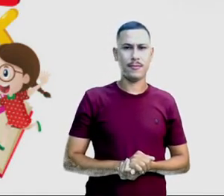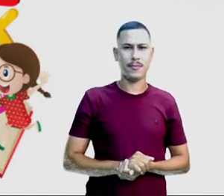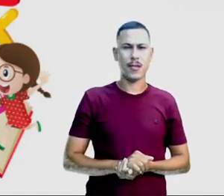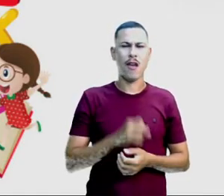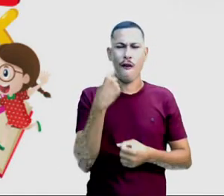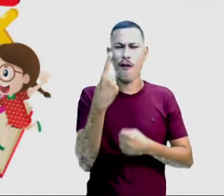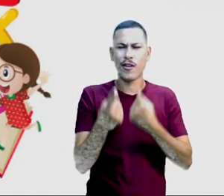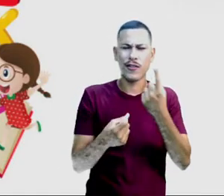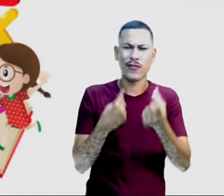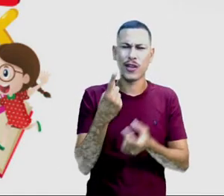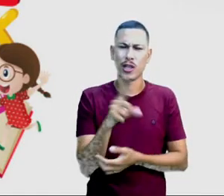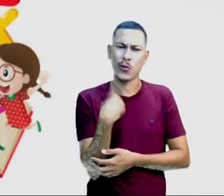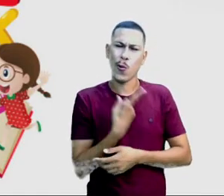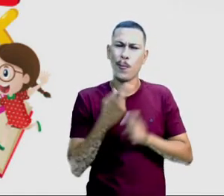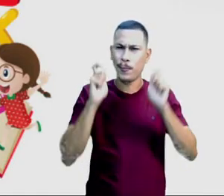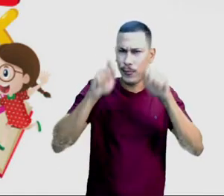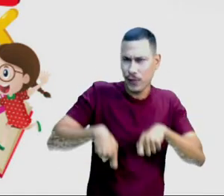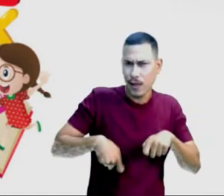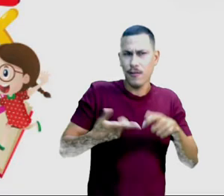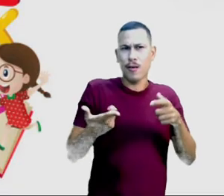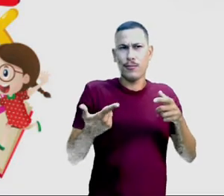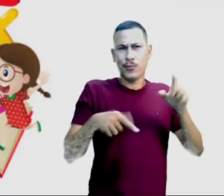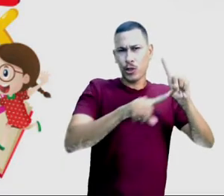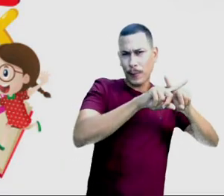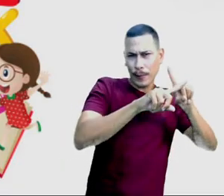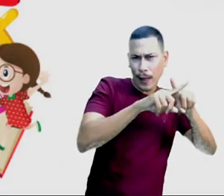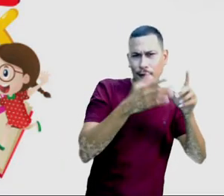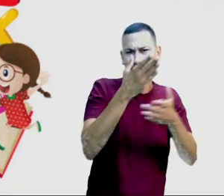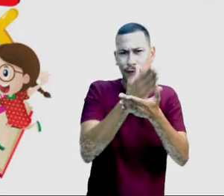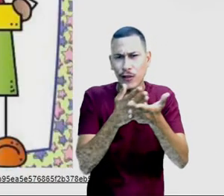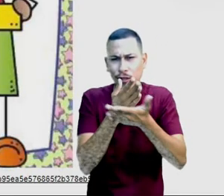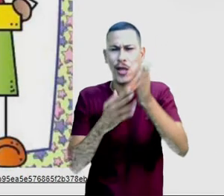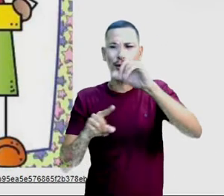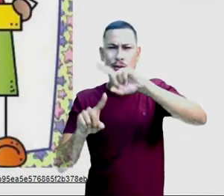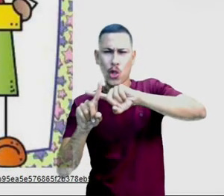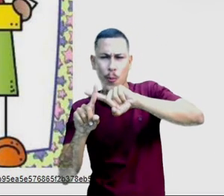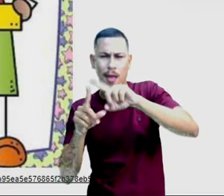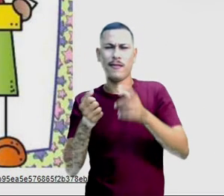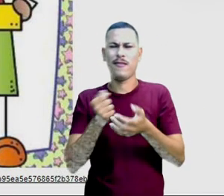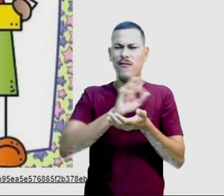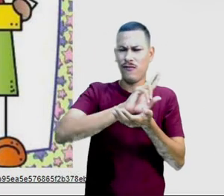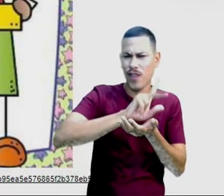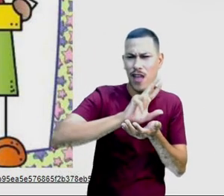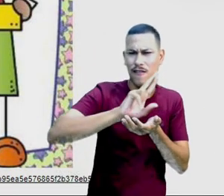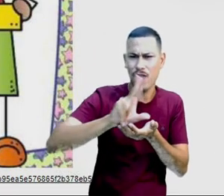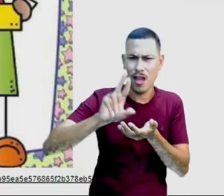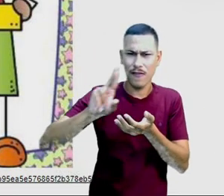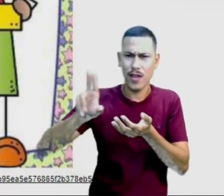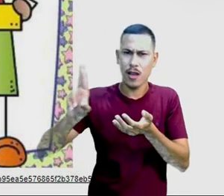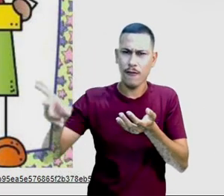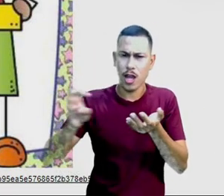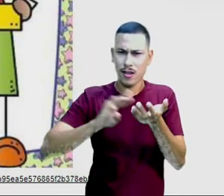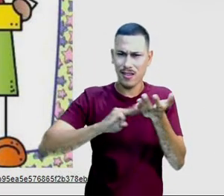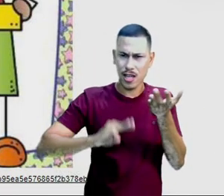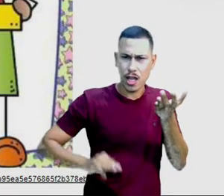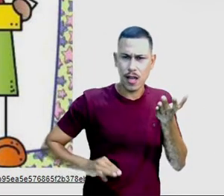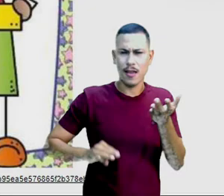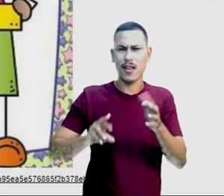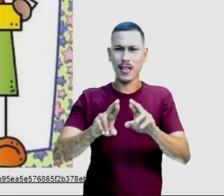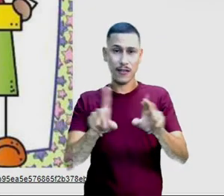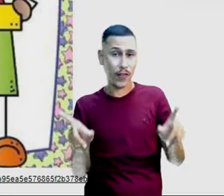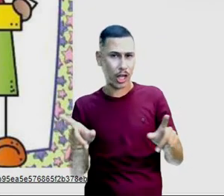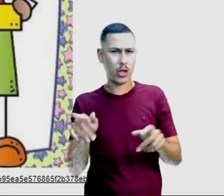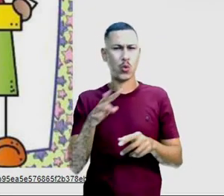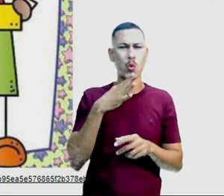gente precisa multiplicar, dividir, multiplicar, somar, fazer várias estratégias e conhecer cada